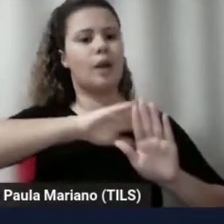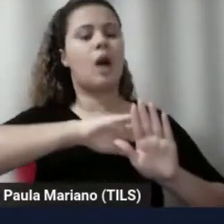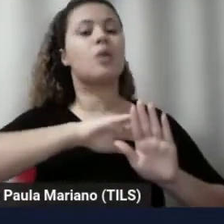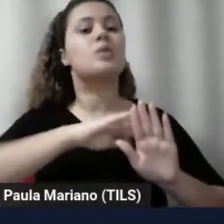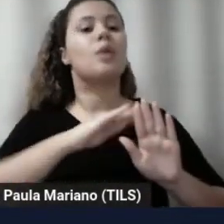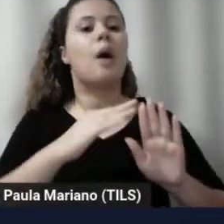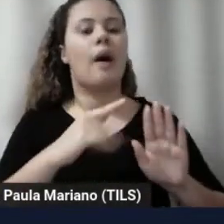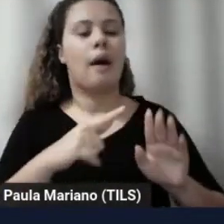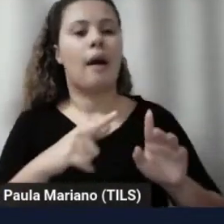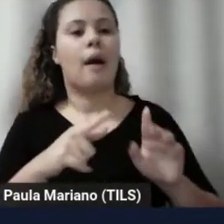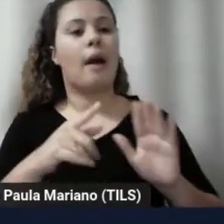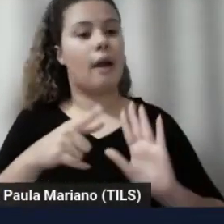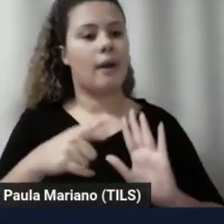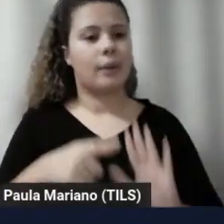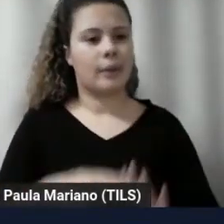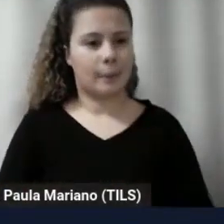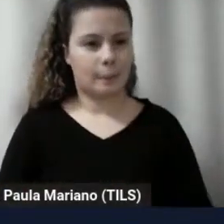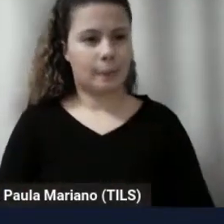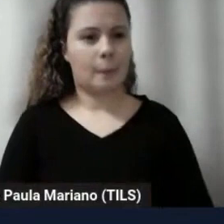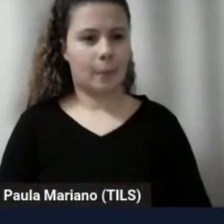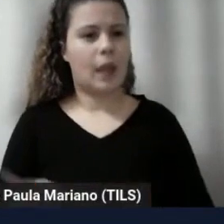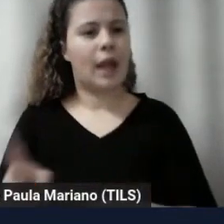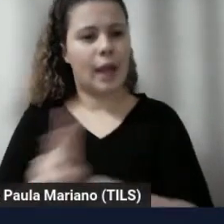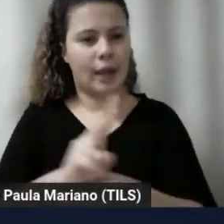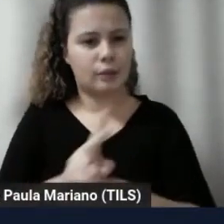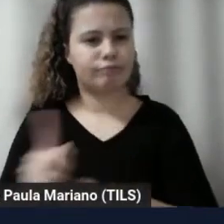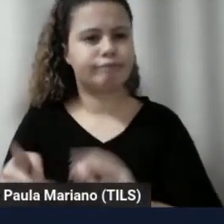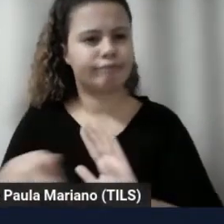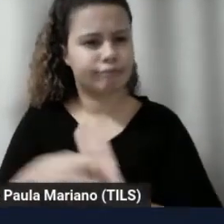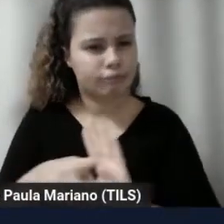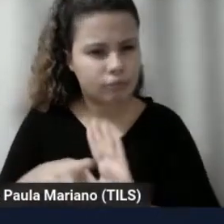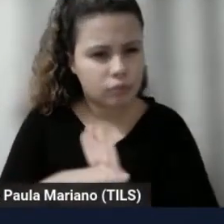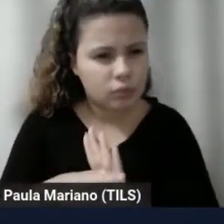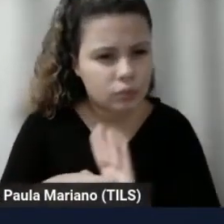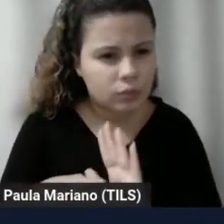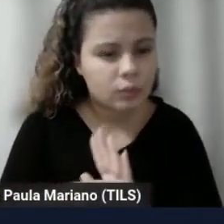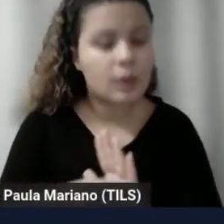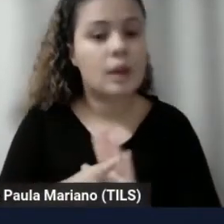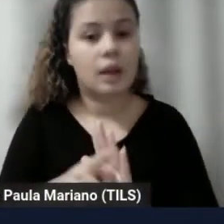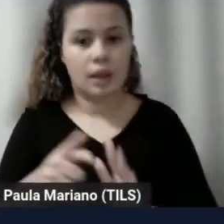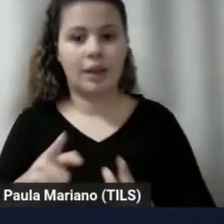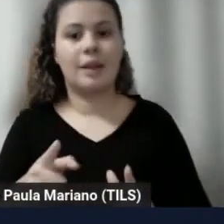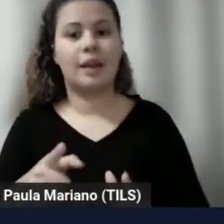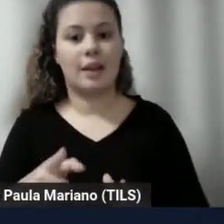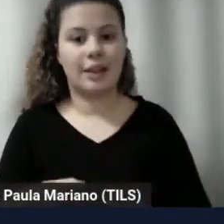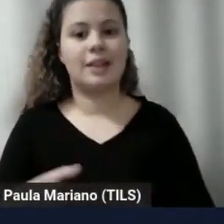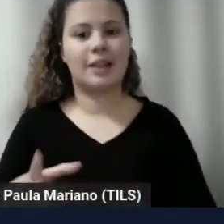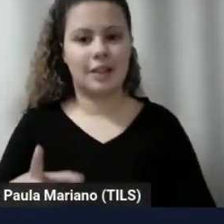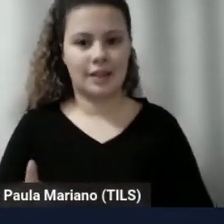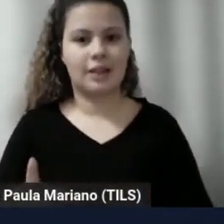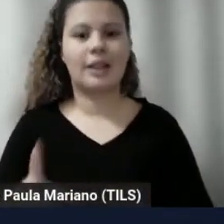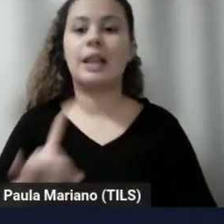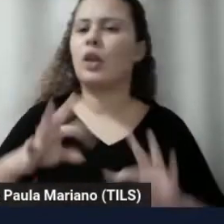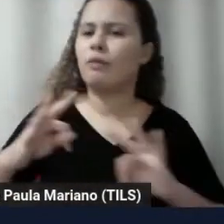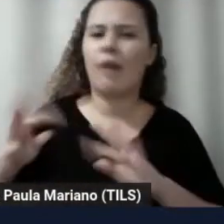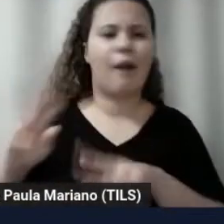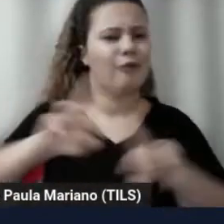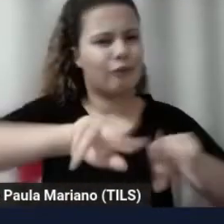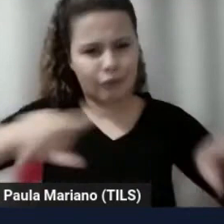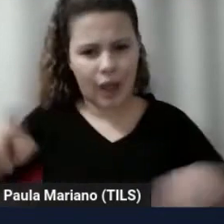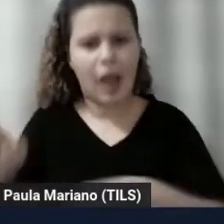recuperação fiscal, que é uma verdadeira implosão fiscal que está sendo aplicado em vários estados, e